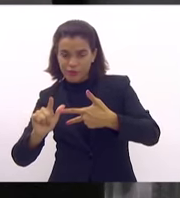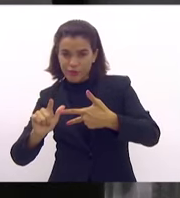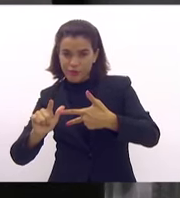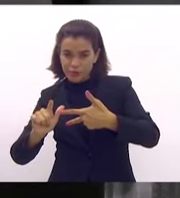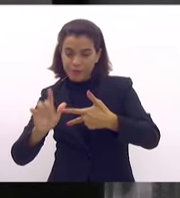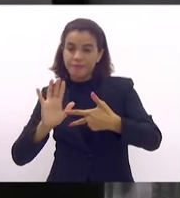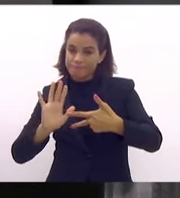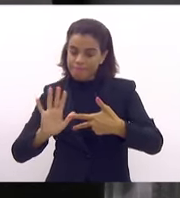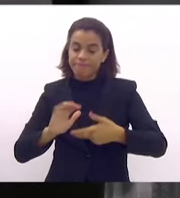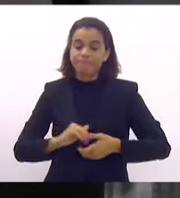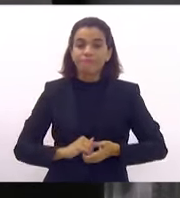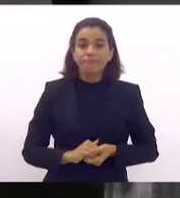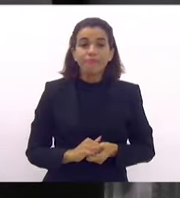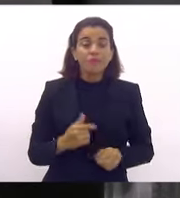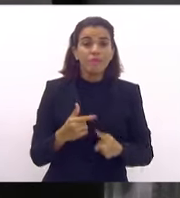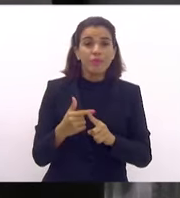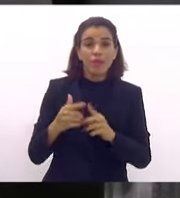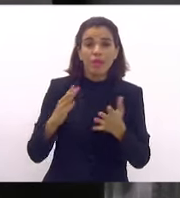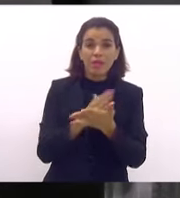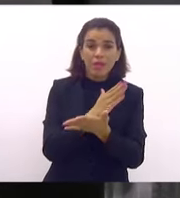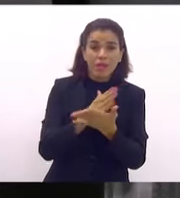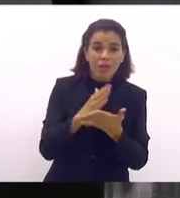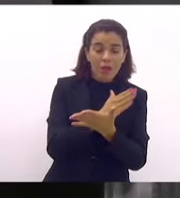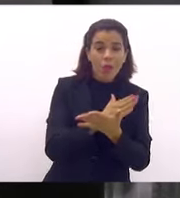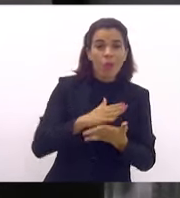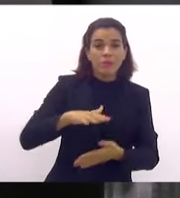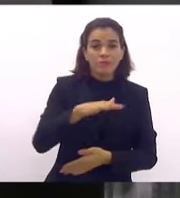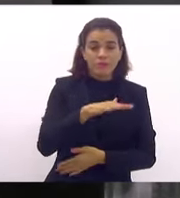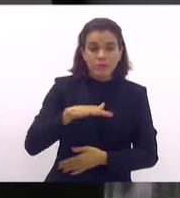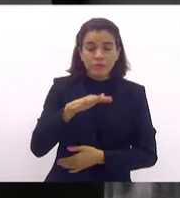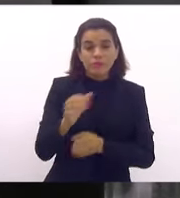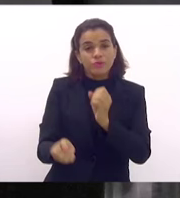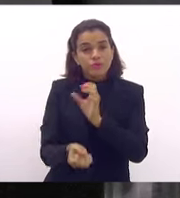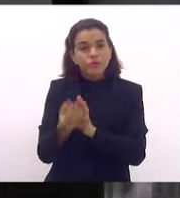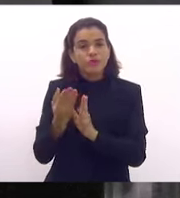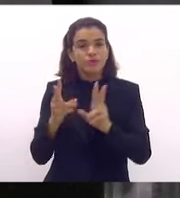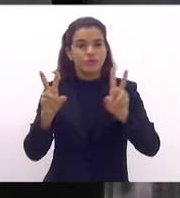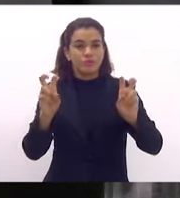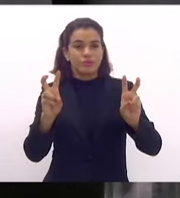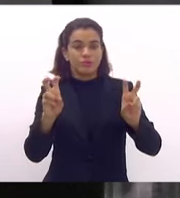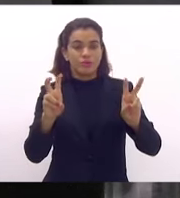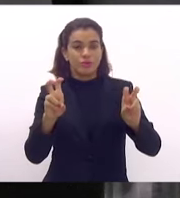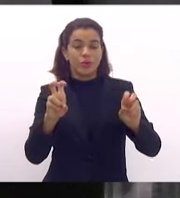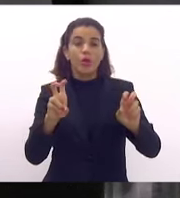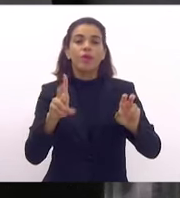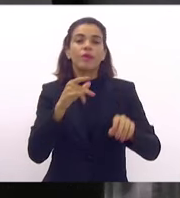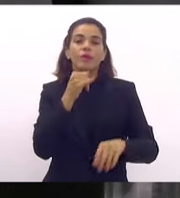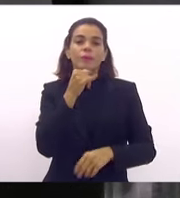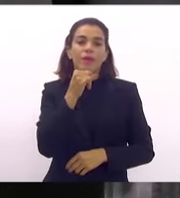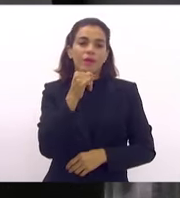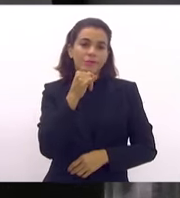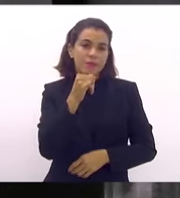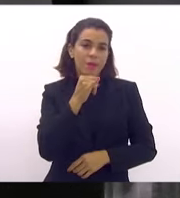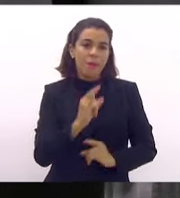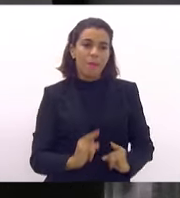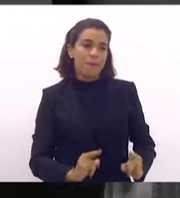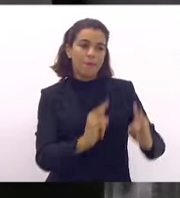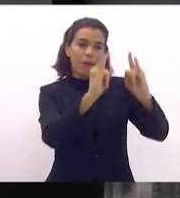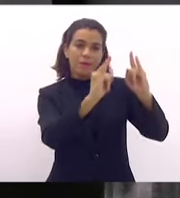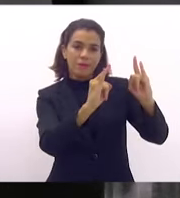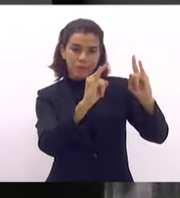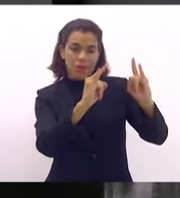esse respeito. Porque muitas vezes aqui surgiu essa questão que o tombamento teria que ser uma ação